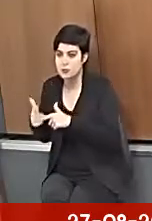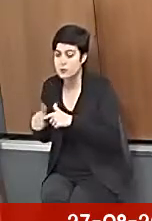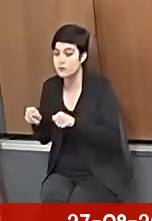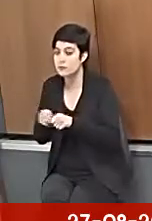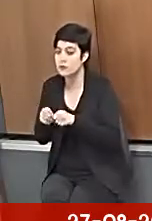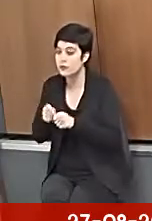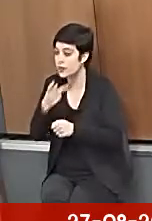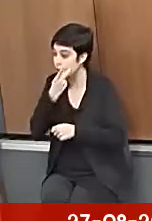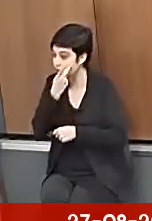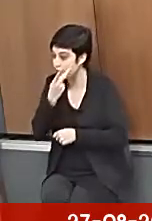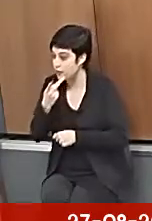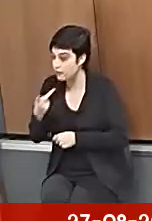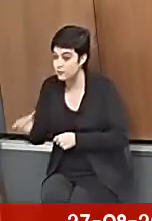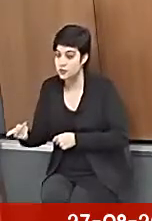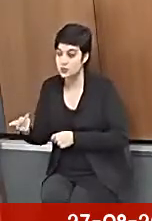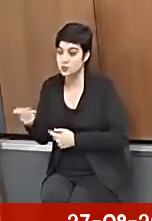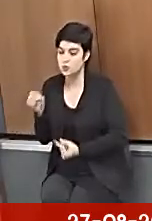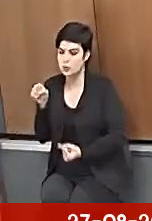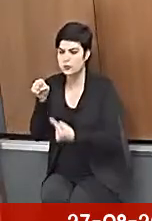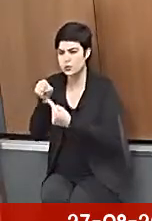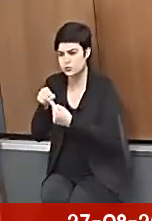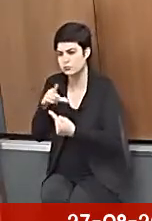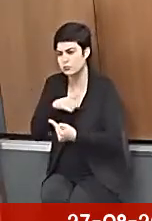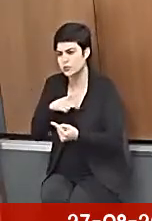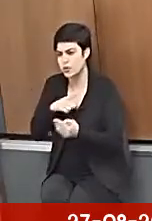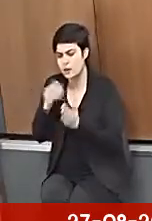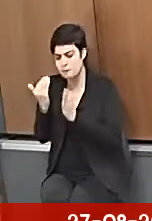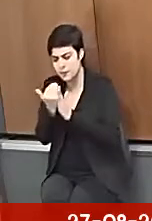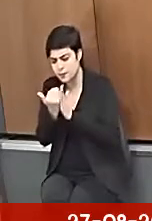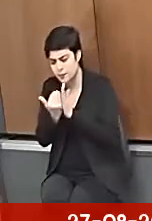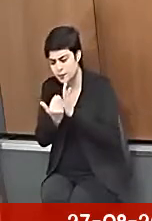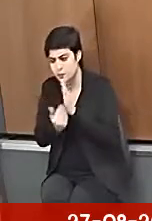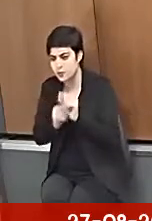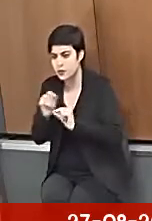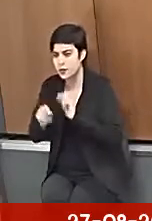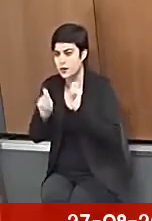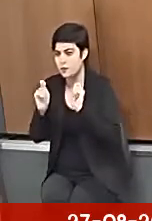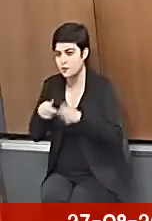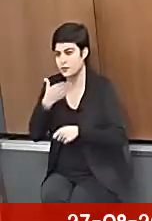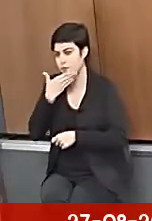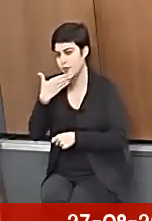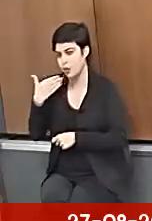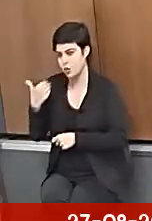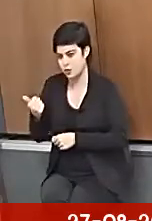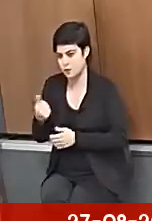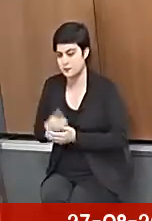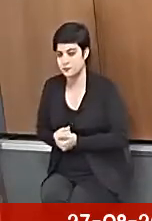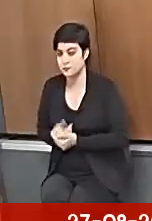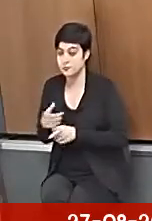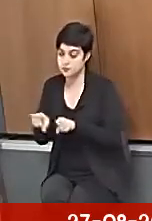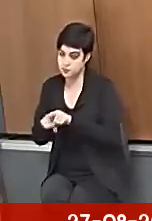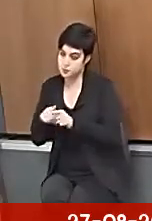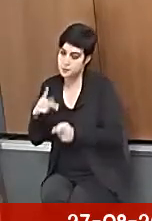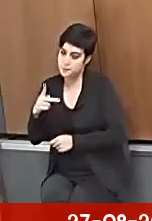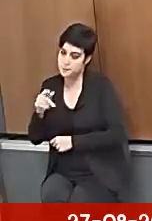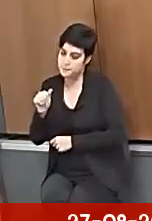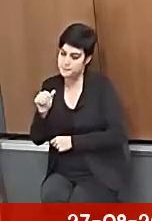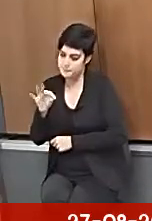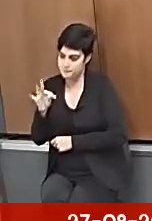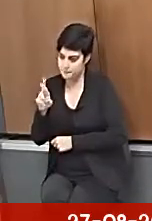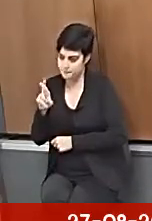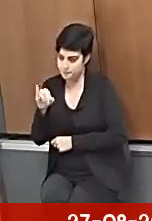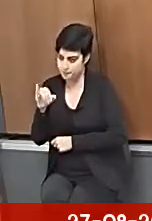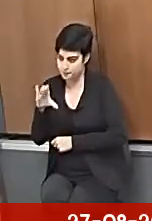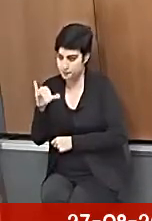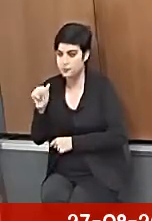visitas e pontuar de forma bem objetiva aquilo que pode e precisa ser melhorado e se seu nome patrícia acho que a questão